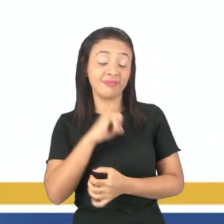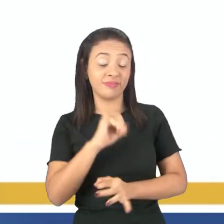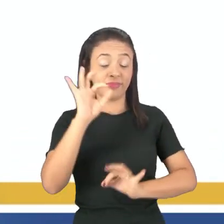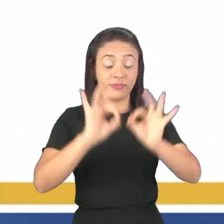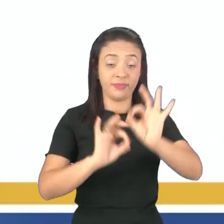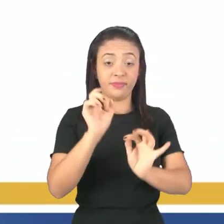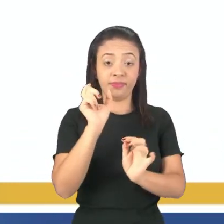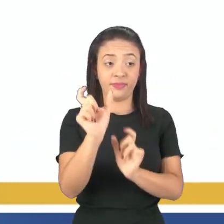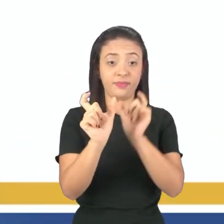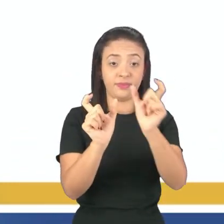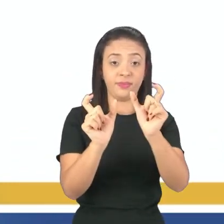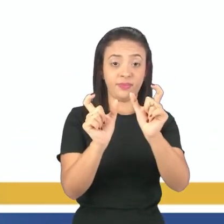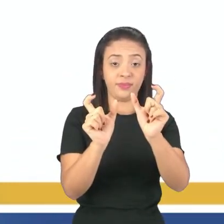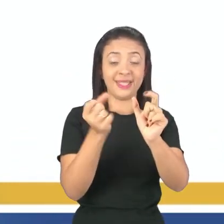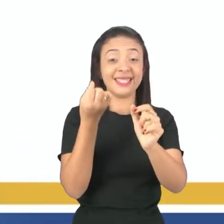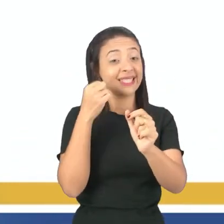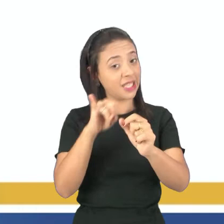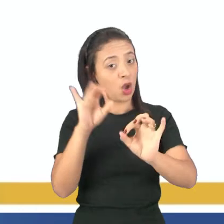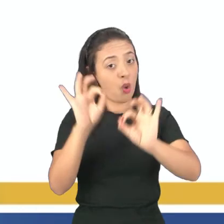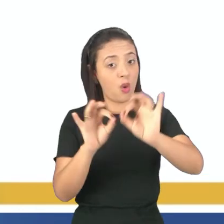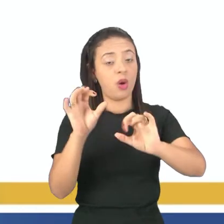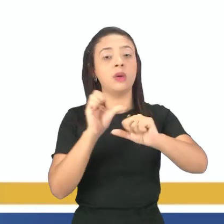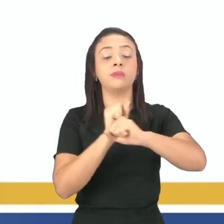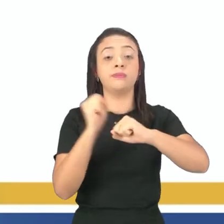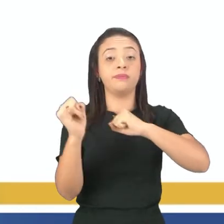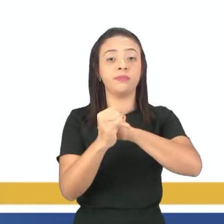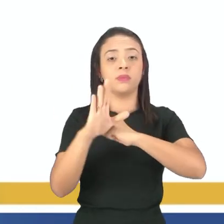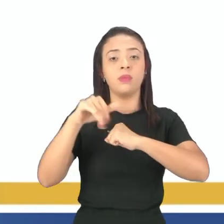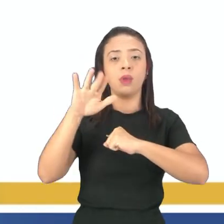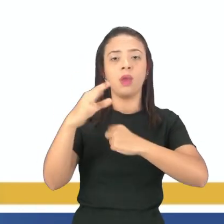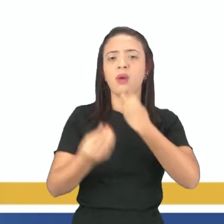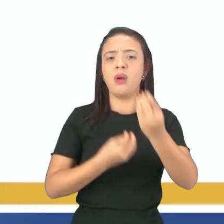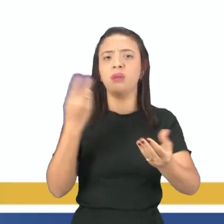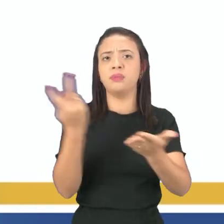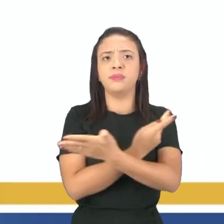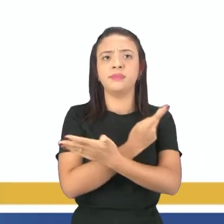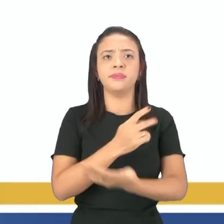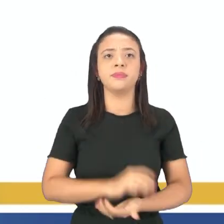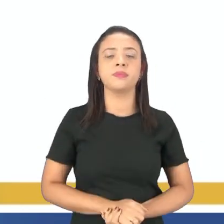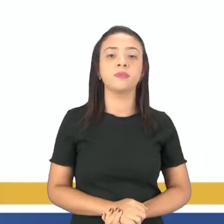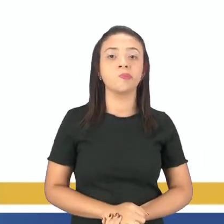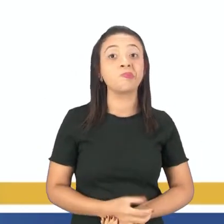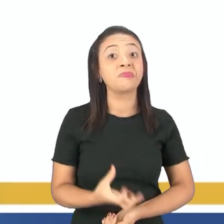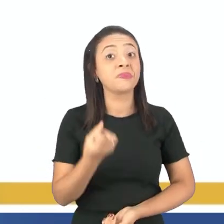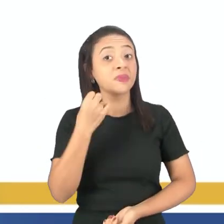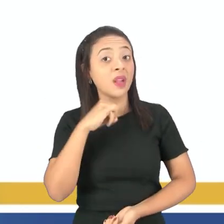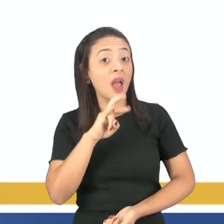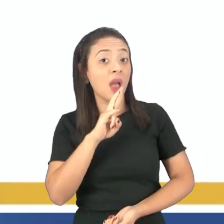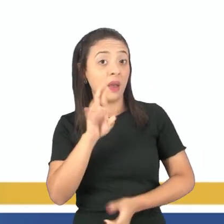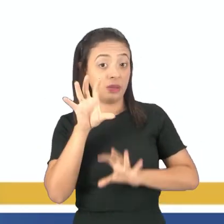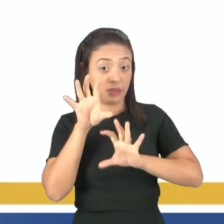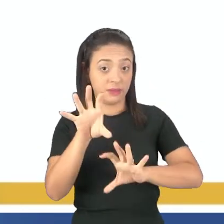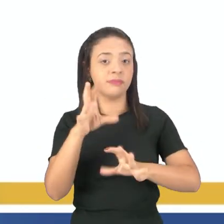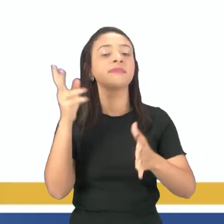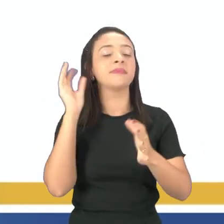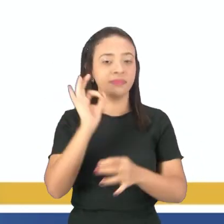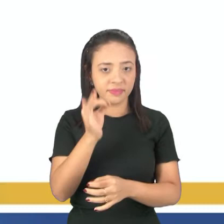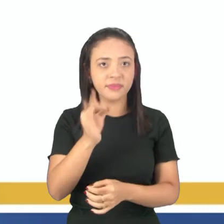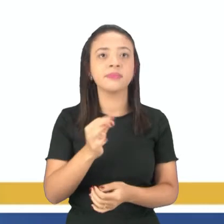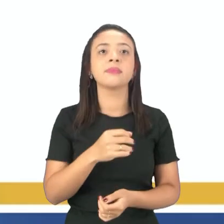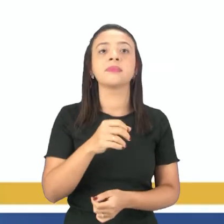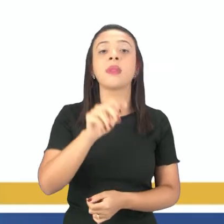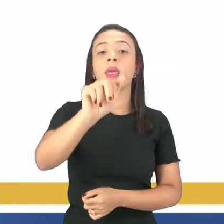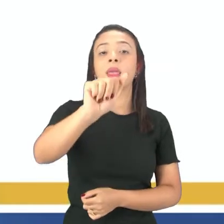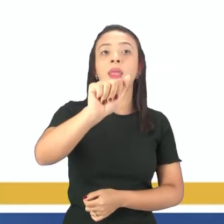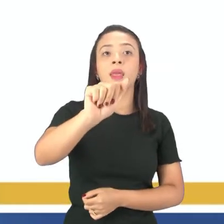colocar na forma superlativa, como é que vai ficar? Se você respondeu isso aí, acertou. Então vamos lá. Na letra